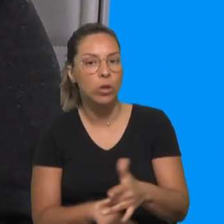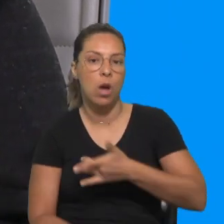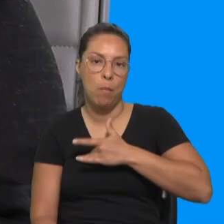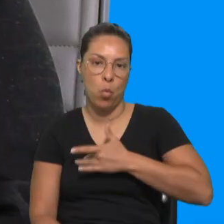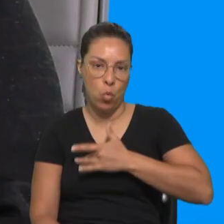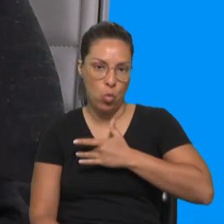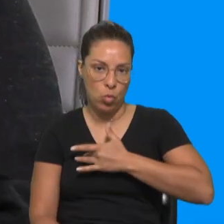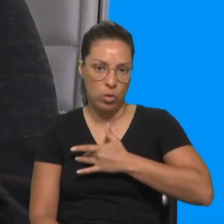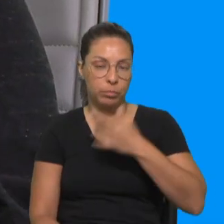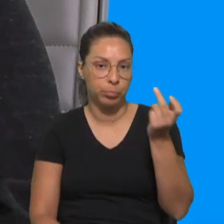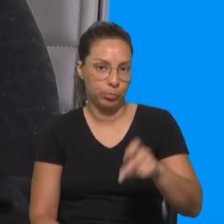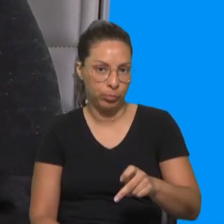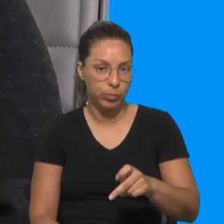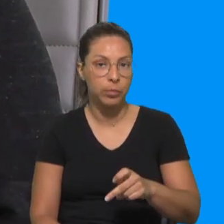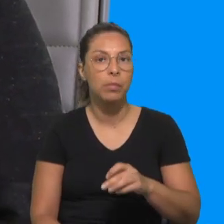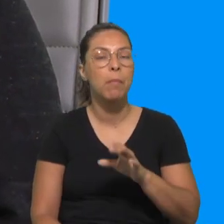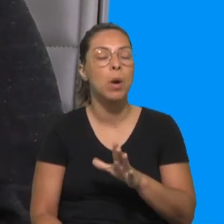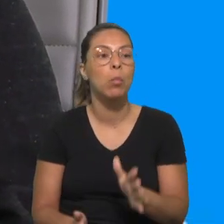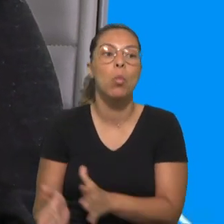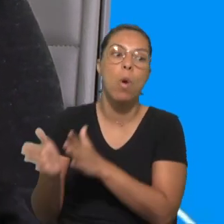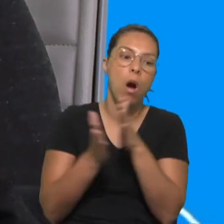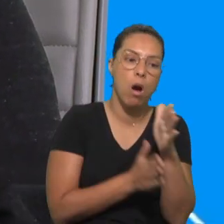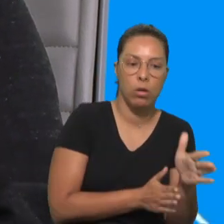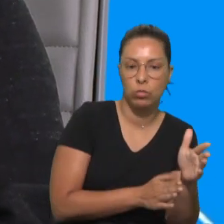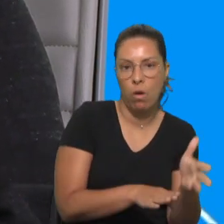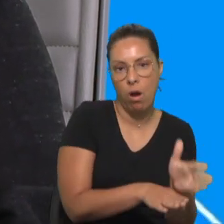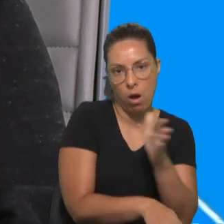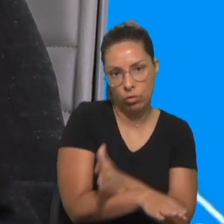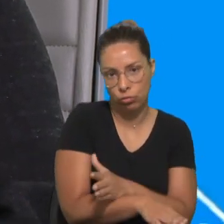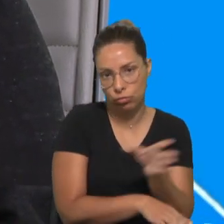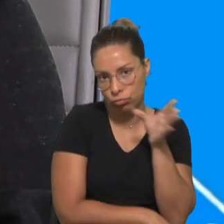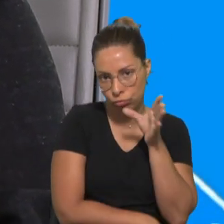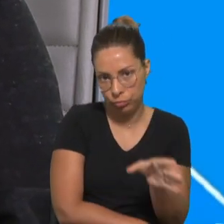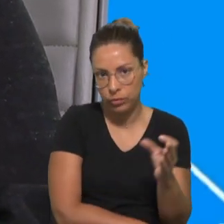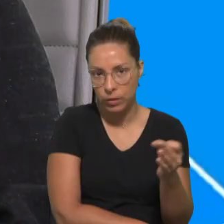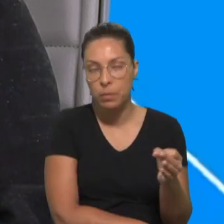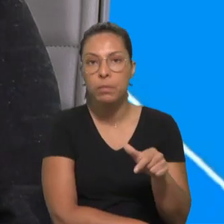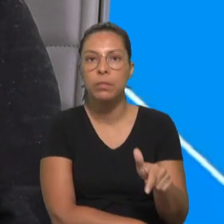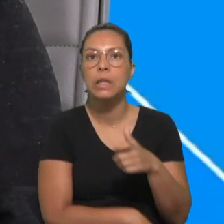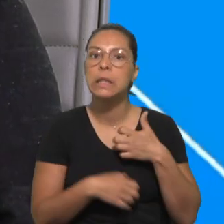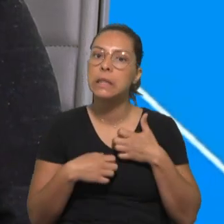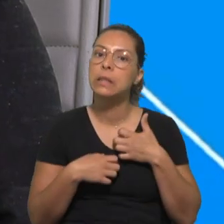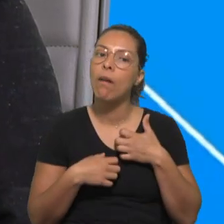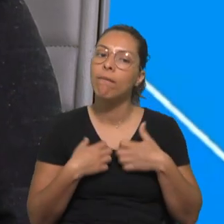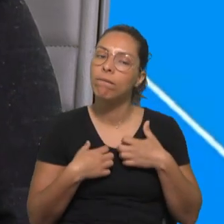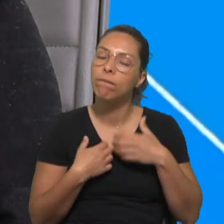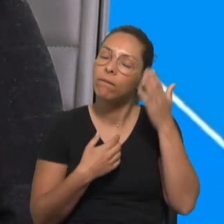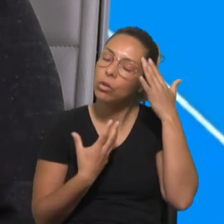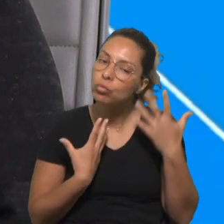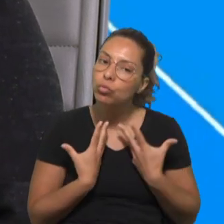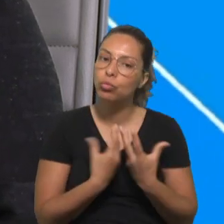lado, também estava a acontecer o desejo que ele tinha manifestado aos discípulos, desejo ardentemente comer esta Páscoa